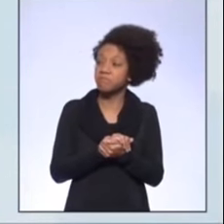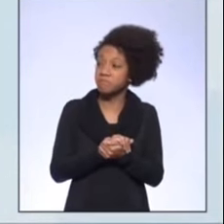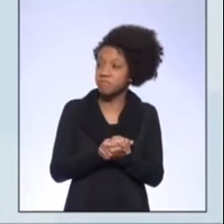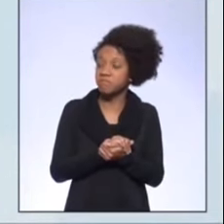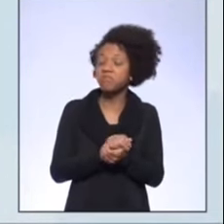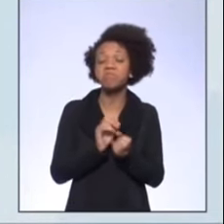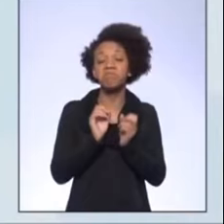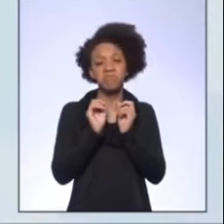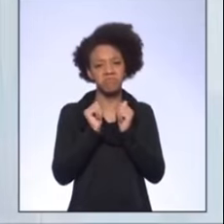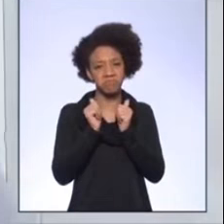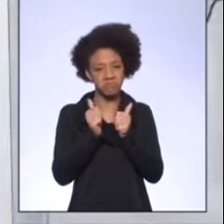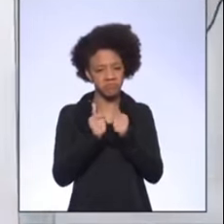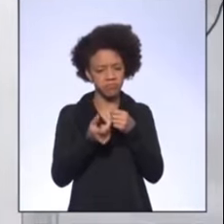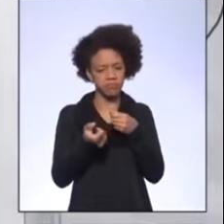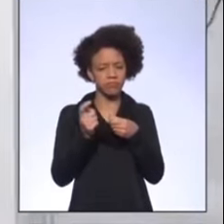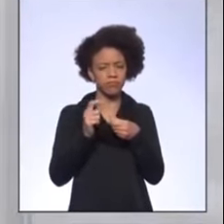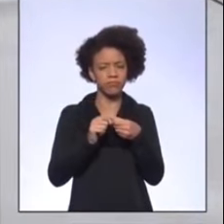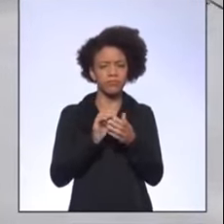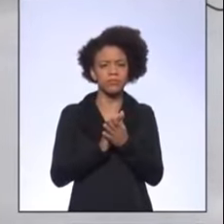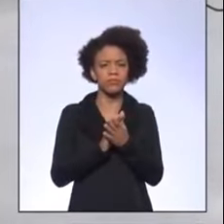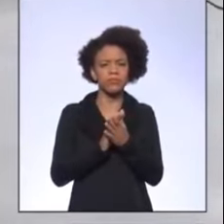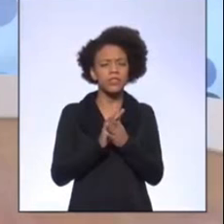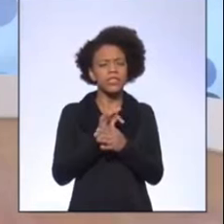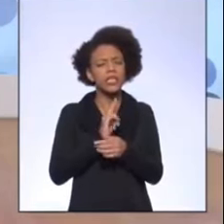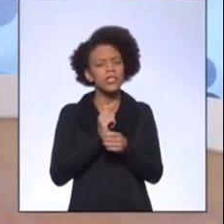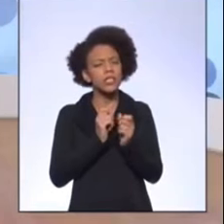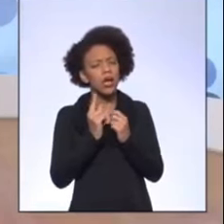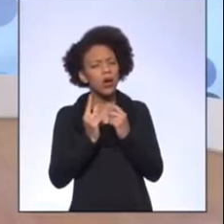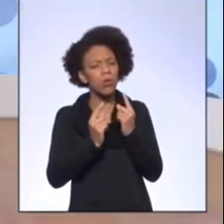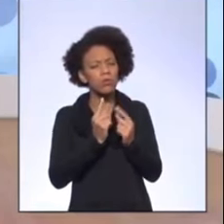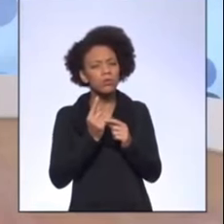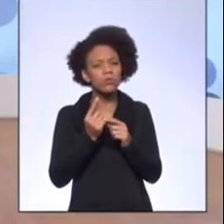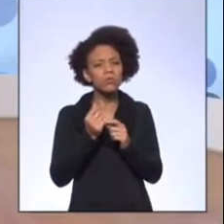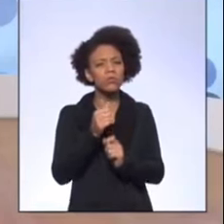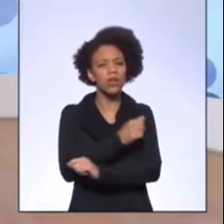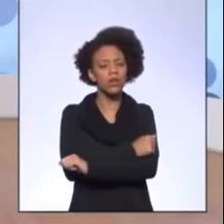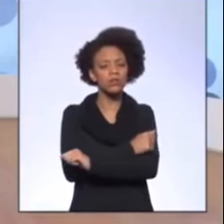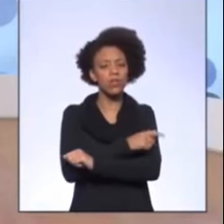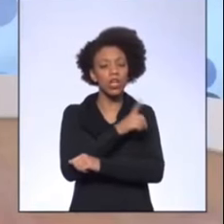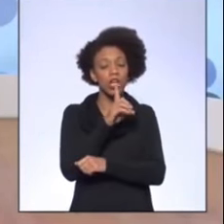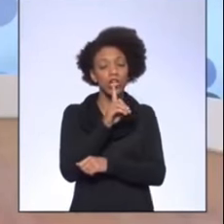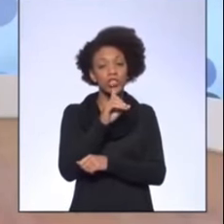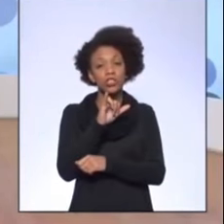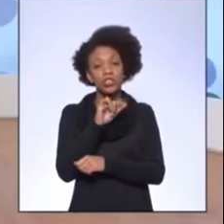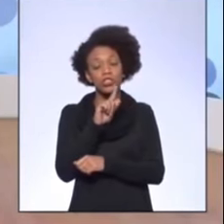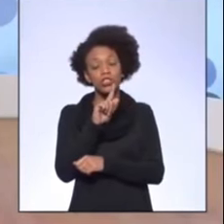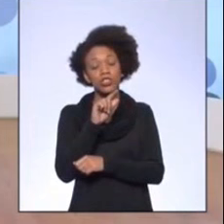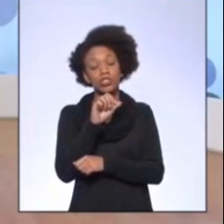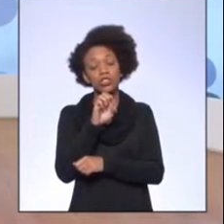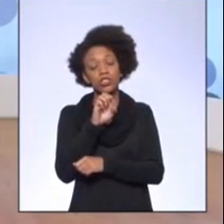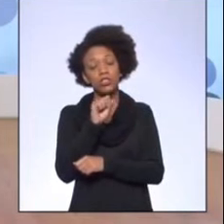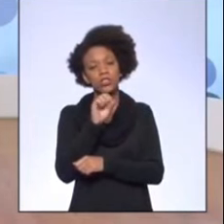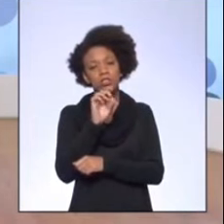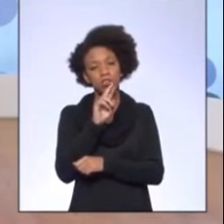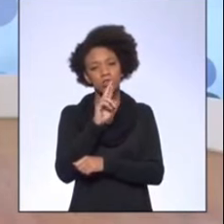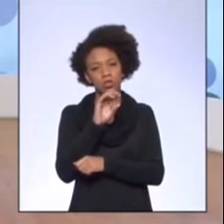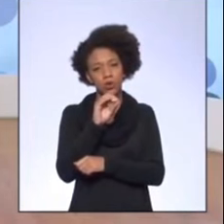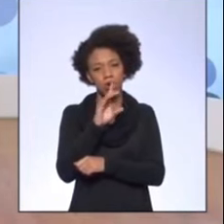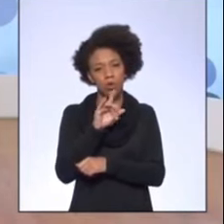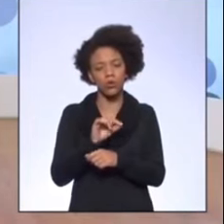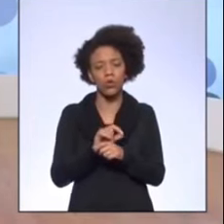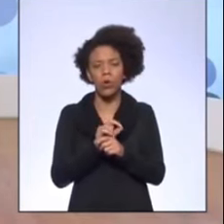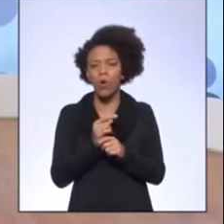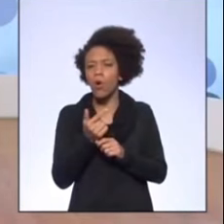Muito bem, pode voltar para mim, por Professor, favor. tem alguns alunos que escreveram digestório, mas alguns também escreveram